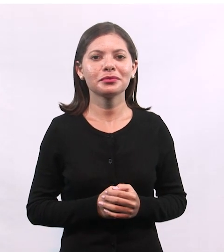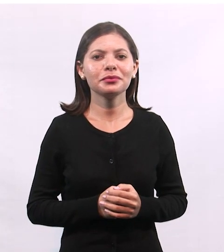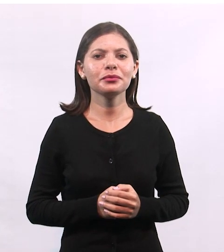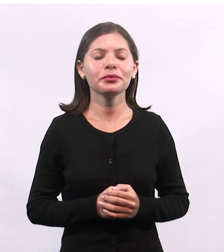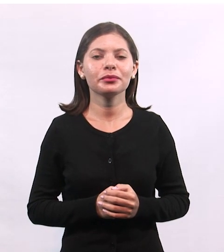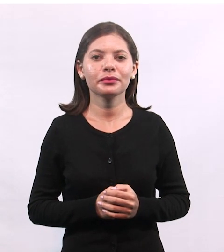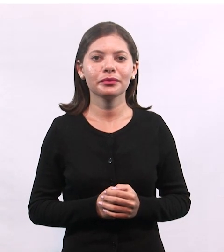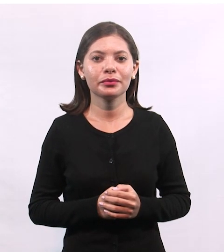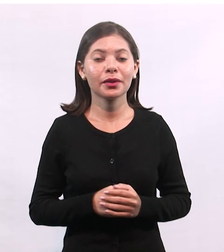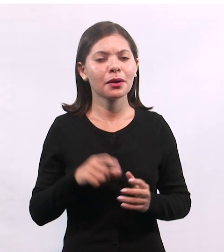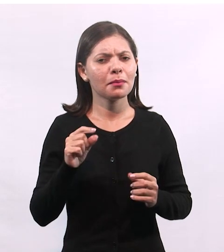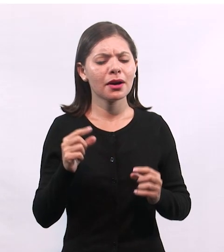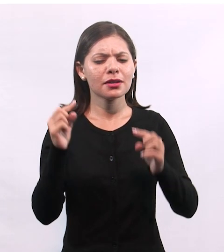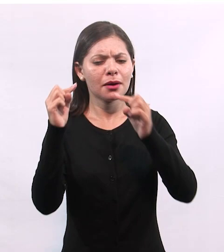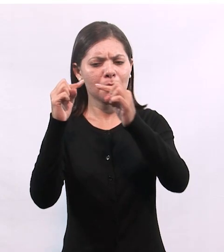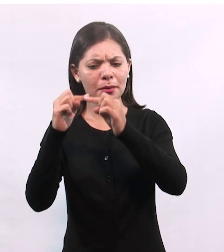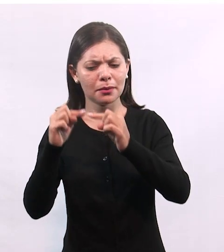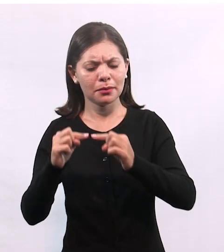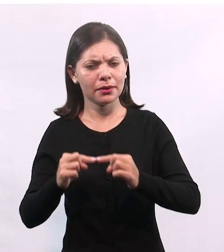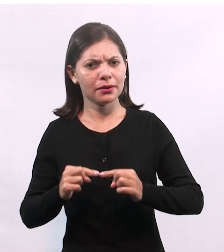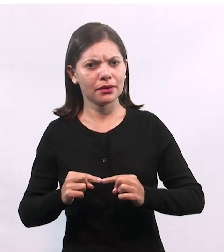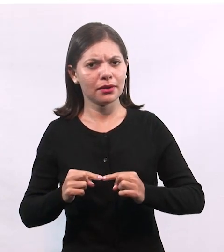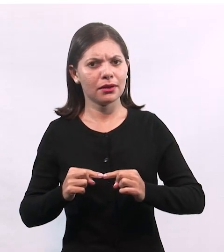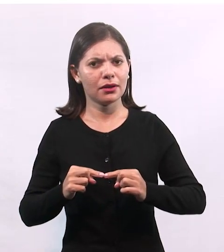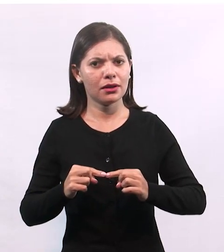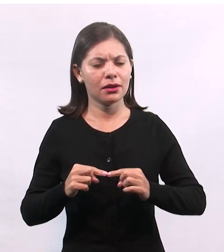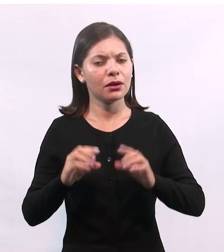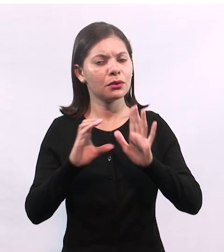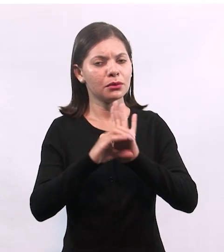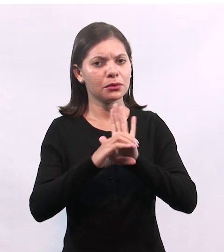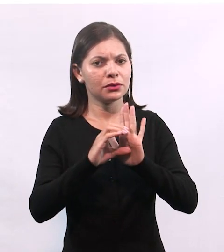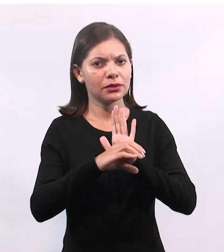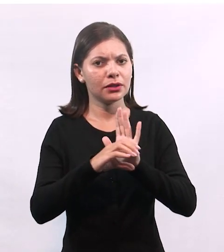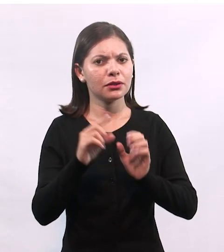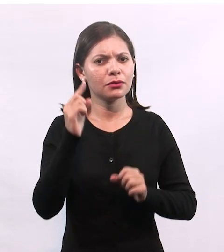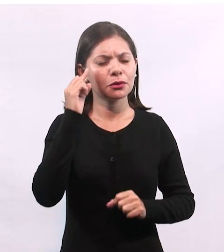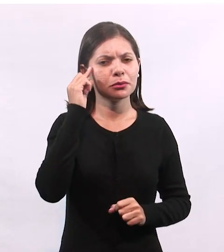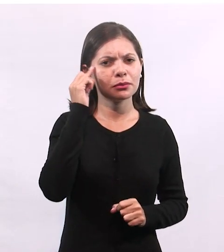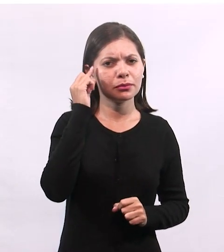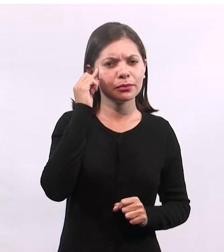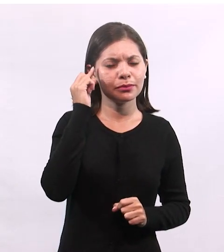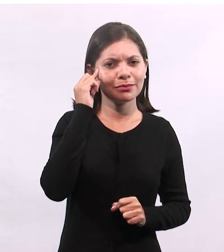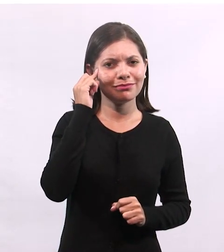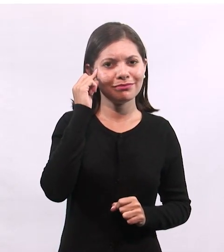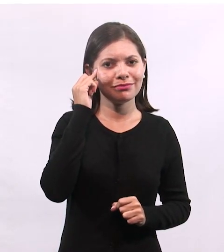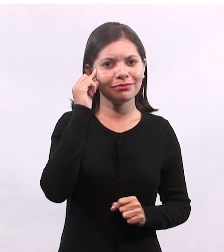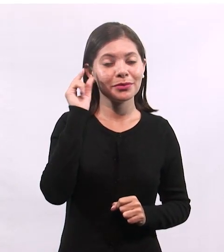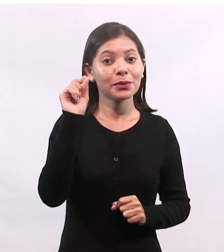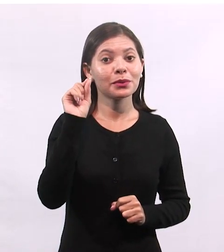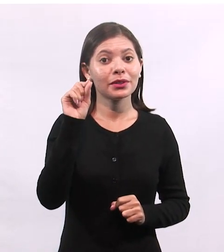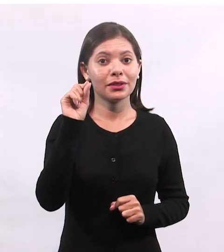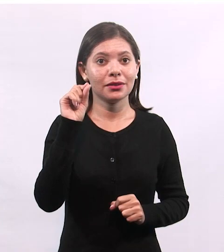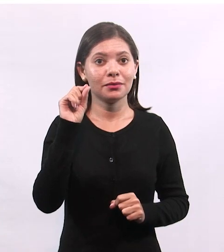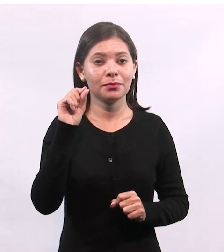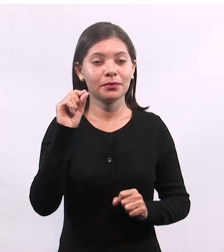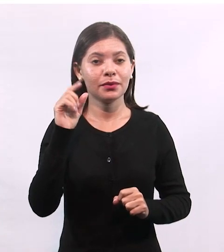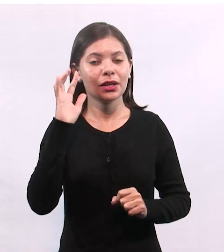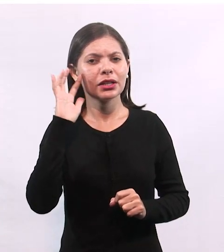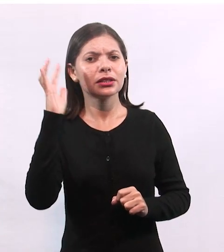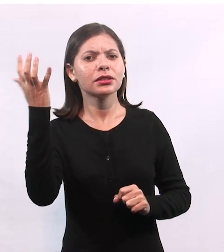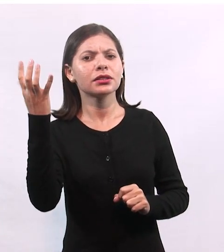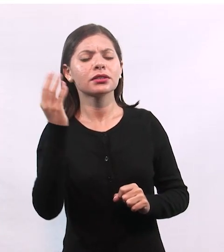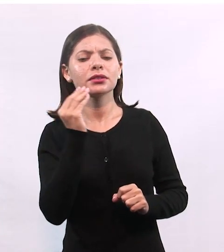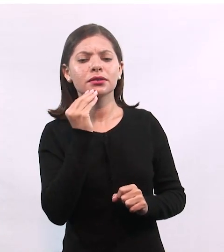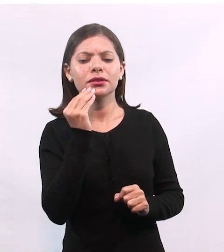mas para a gente aplicar esse esse conceito de probabilidade vamos imaginar o seguinte O que teria mais chance de